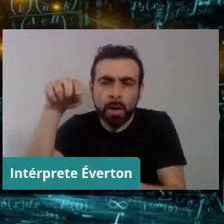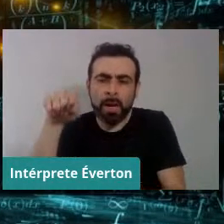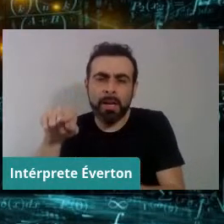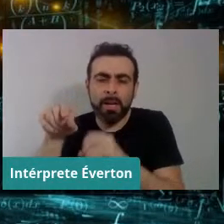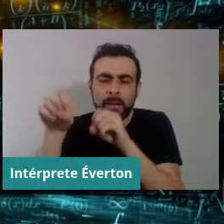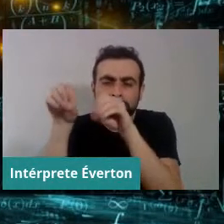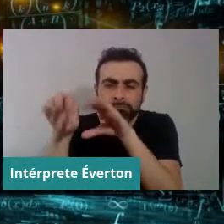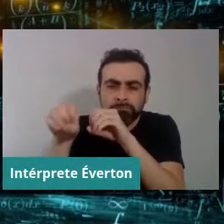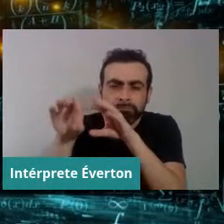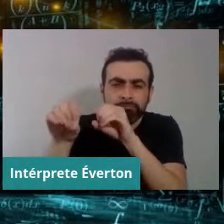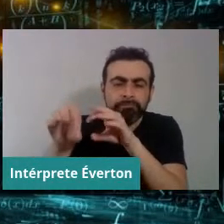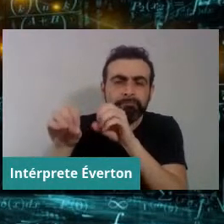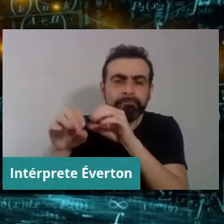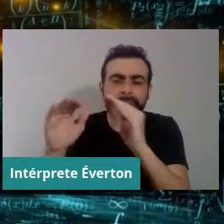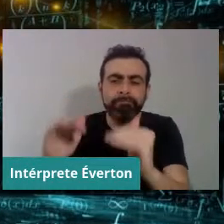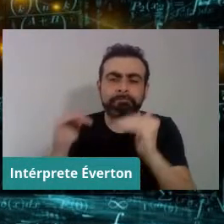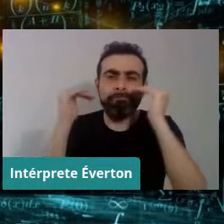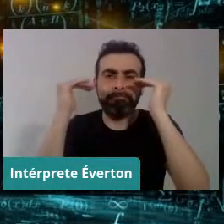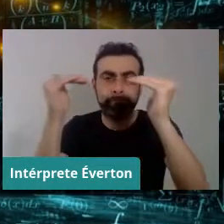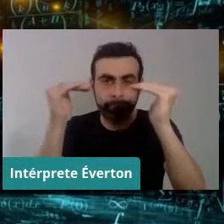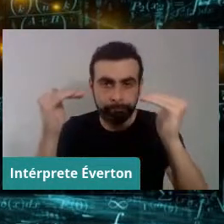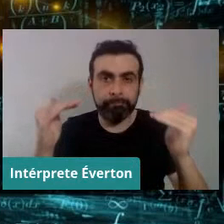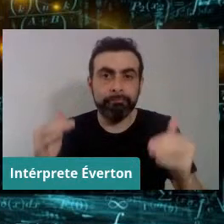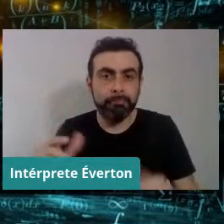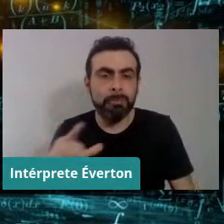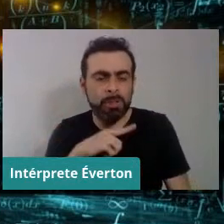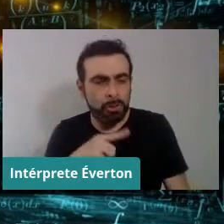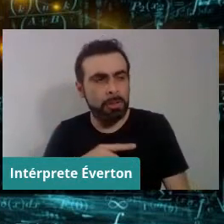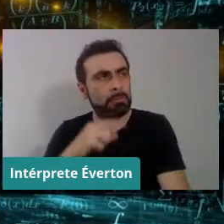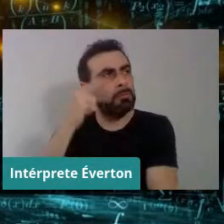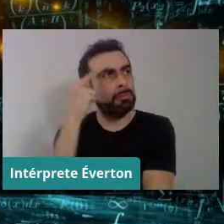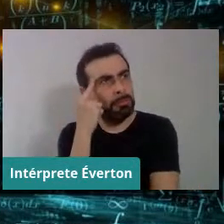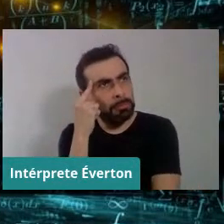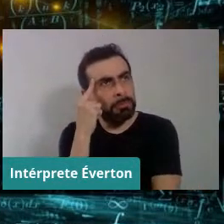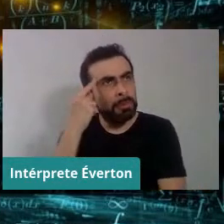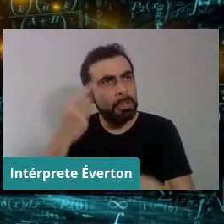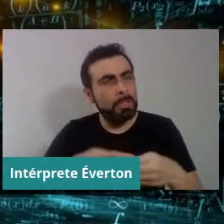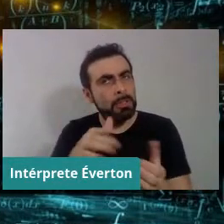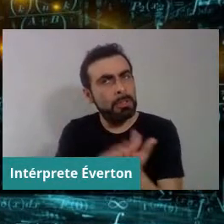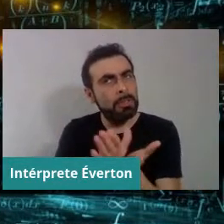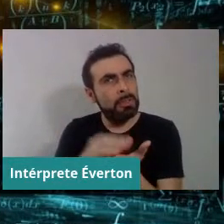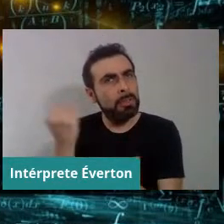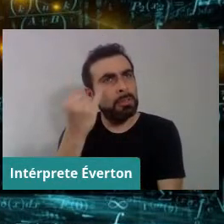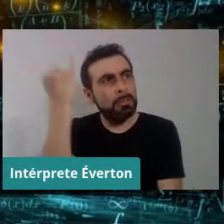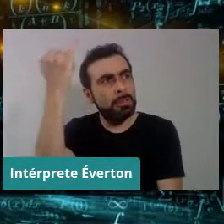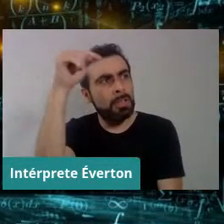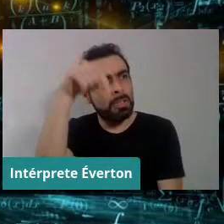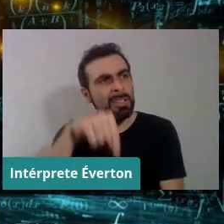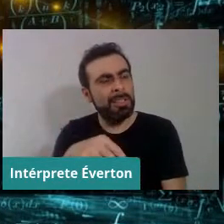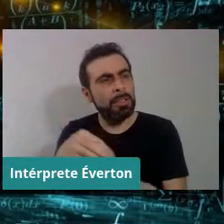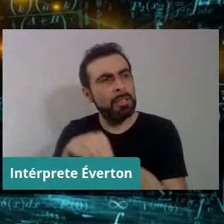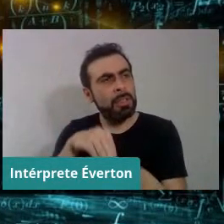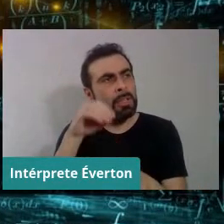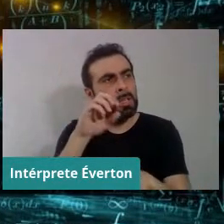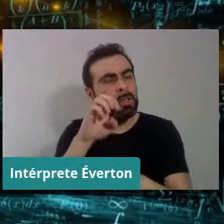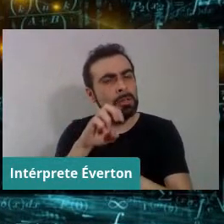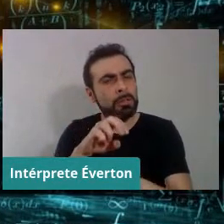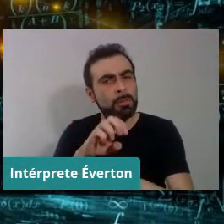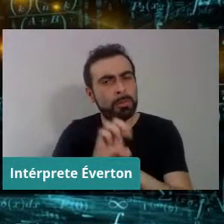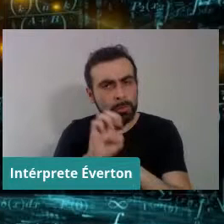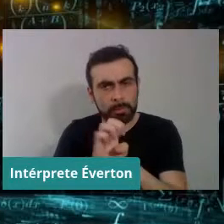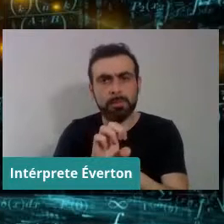E pela pujança e pelo destaque, pela importância de Jacarezinho no Paraná naquela